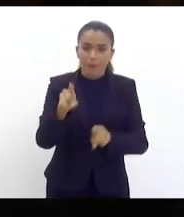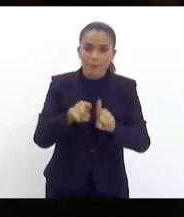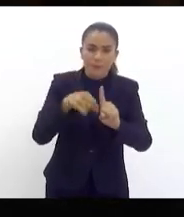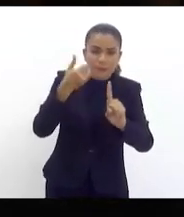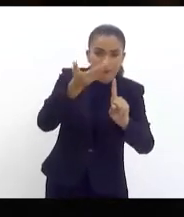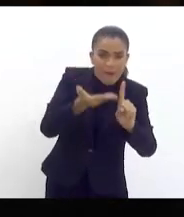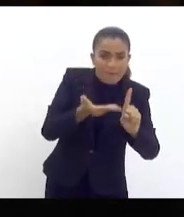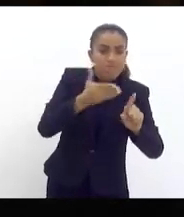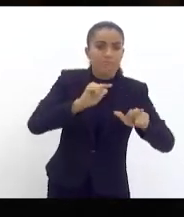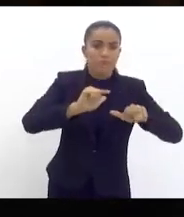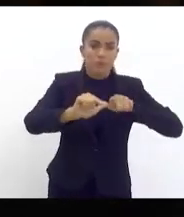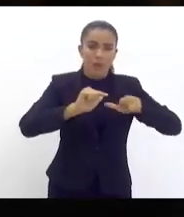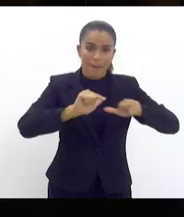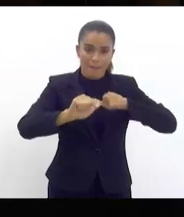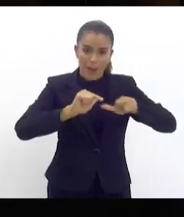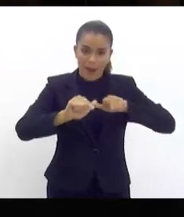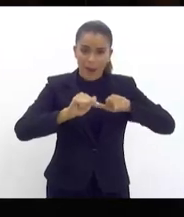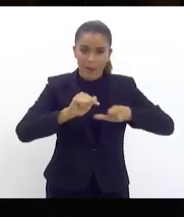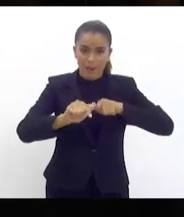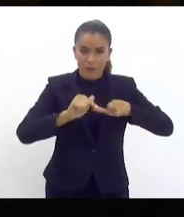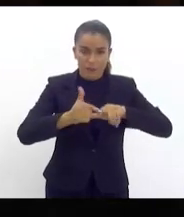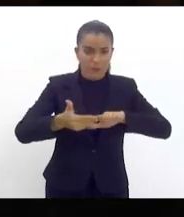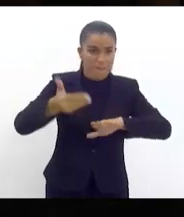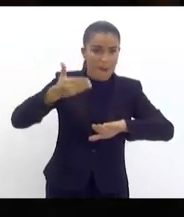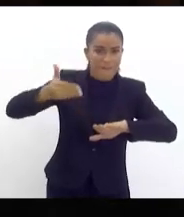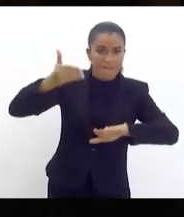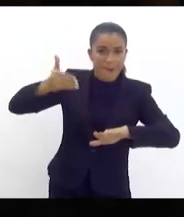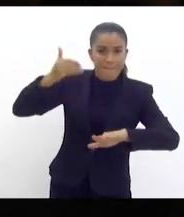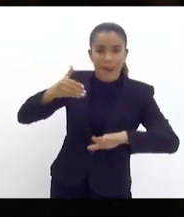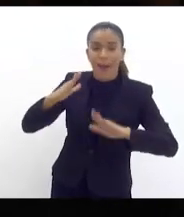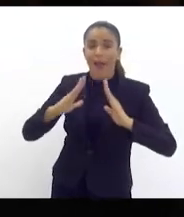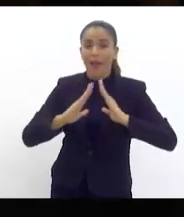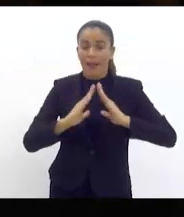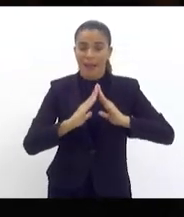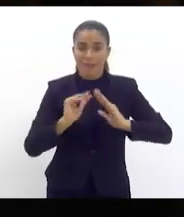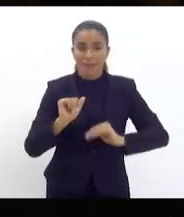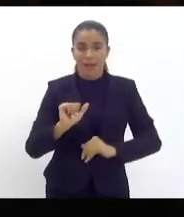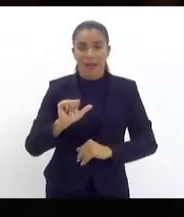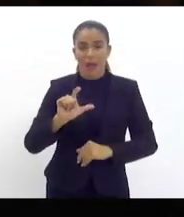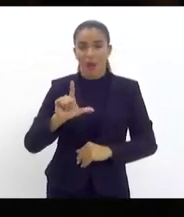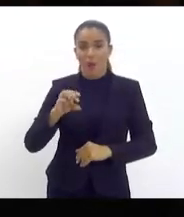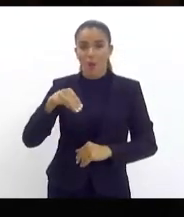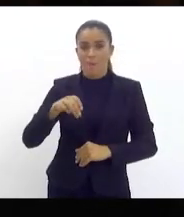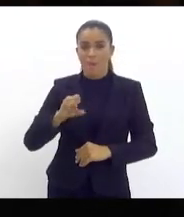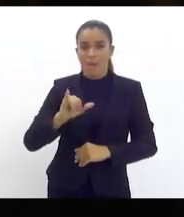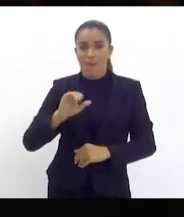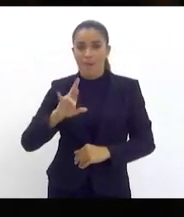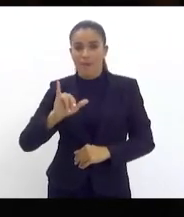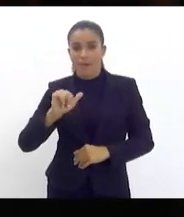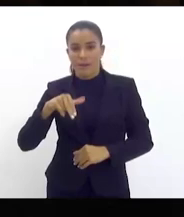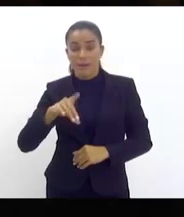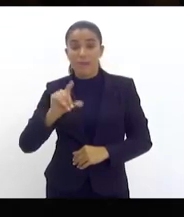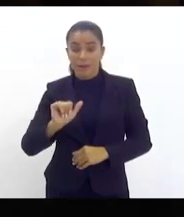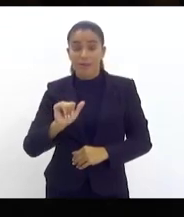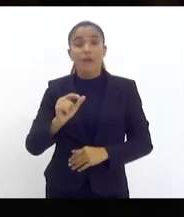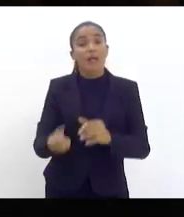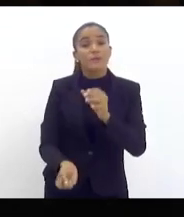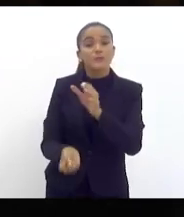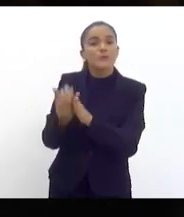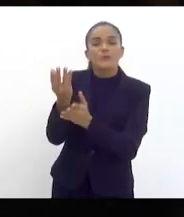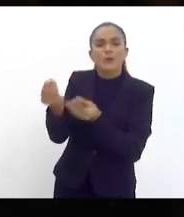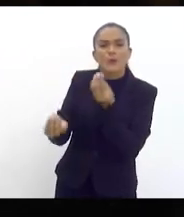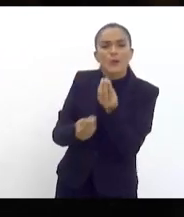reconhecimento do trabalho já realizado pela Casa Almerinda Gama, ilustra-se que ela surge como